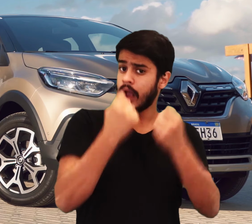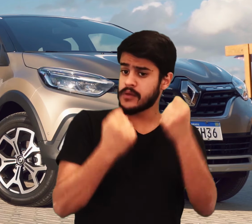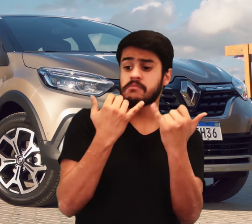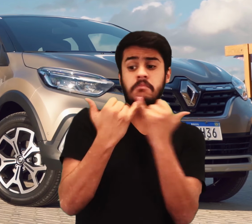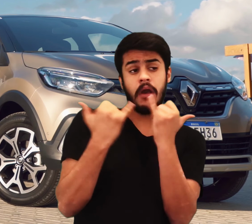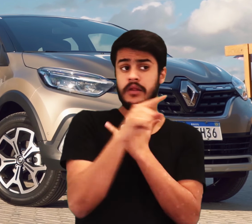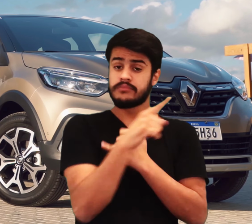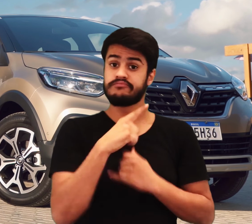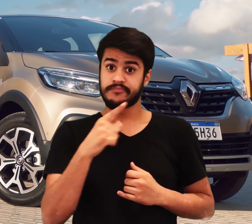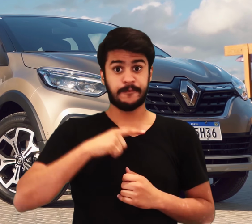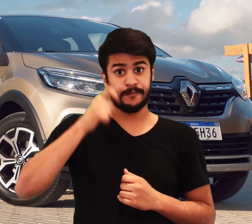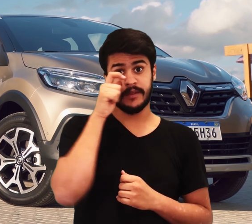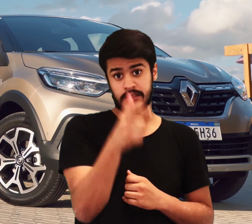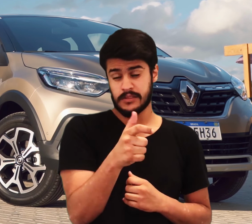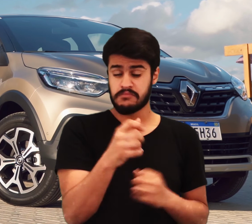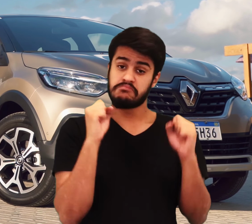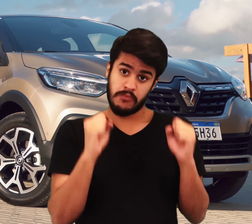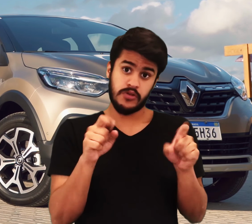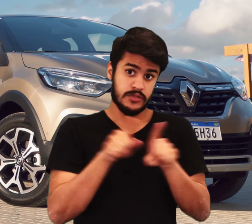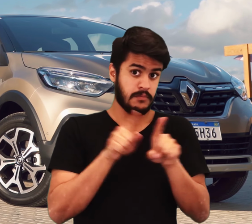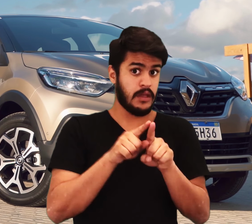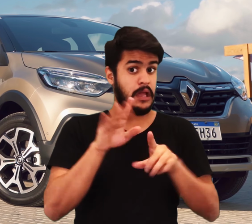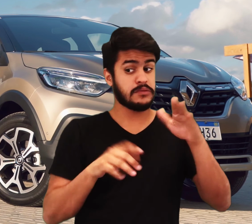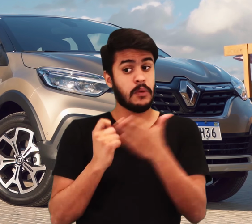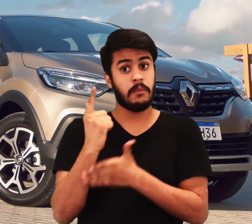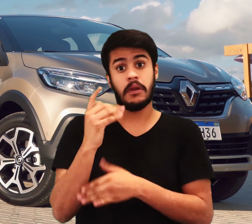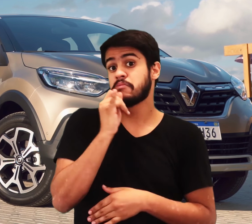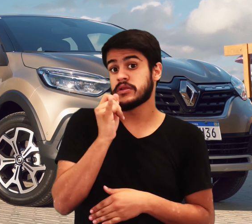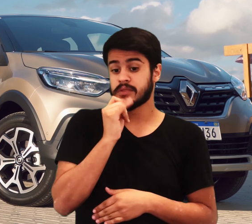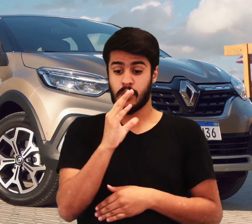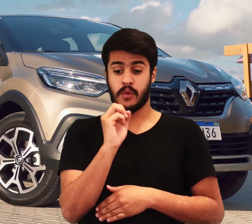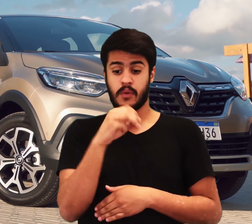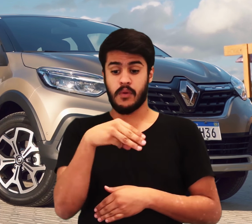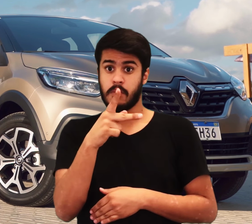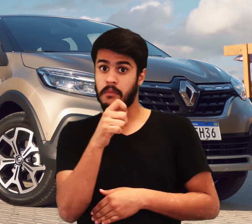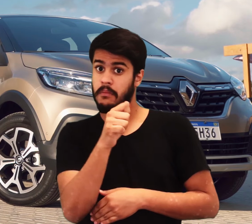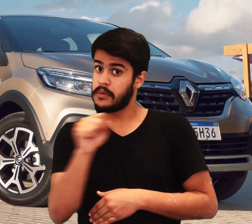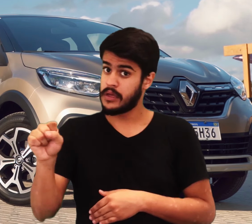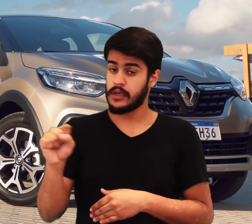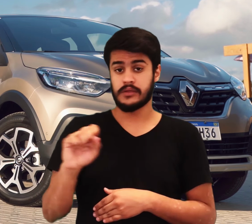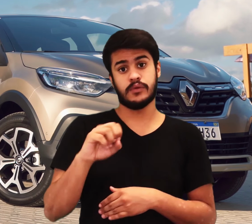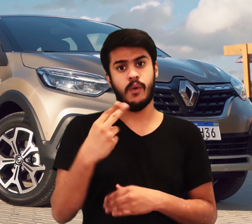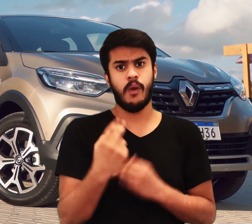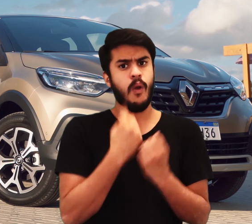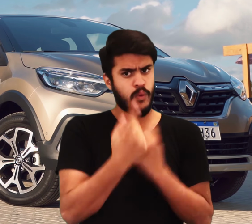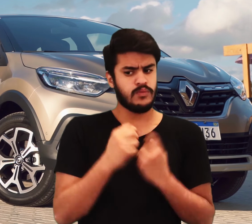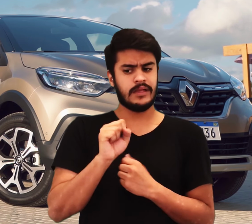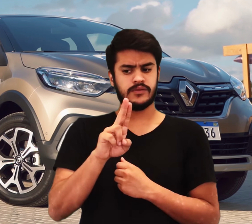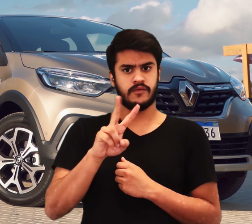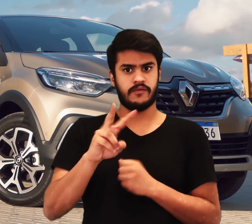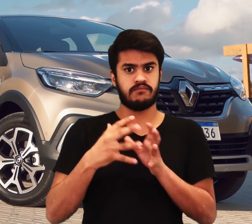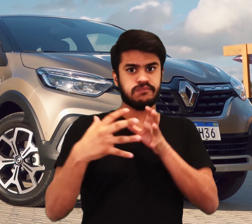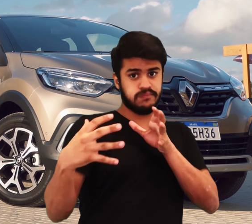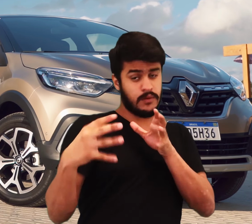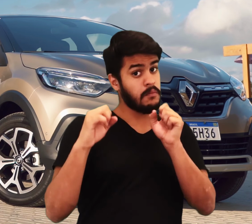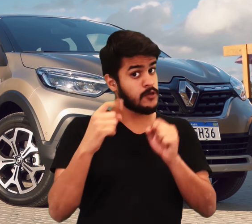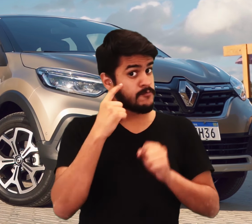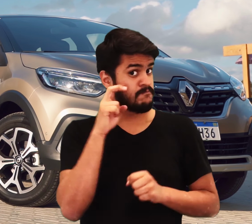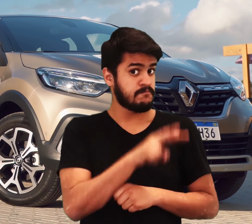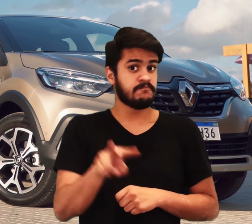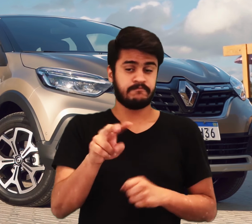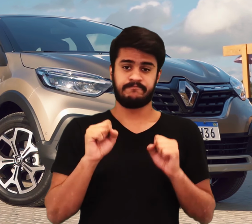zero aqui, que tem muita coisa interessante. Você consegue fazer um belo upgrade, por exemplo, partindo para um Compass Turbo Diesel ou algum outro SUV médio, então tem